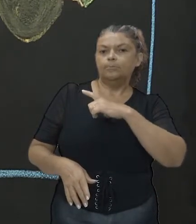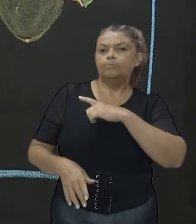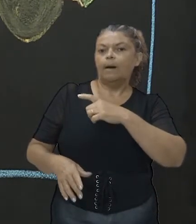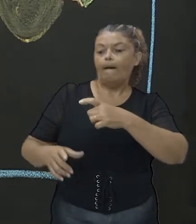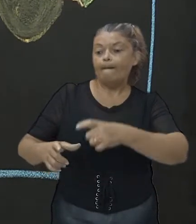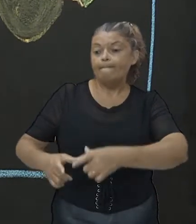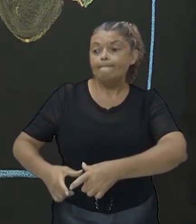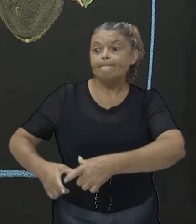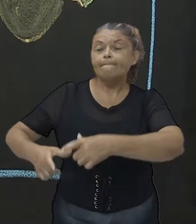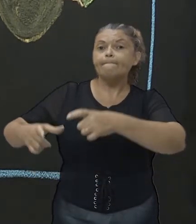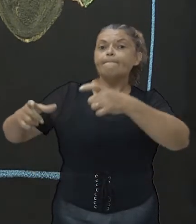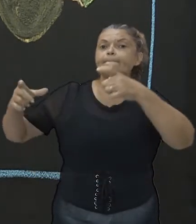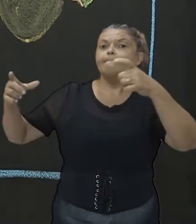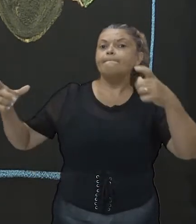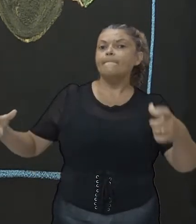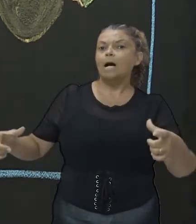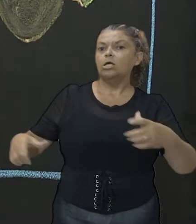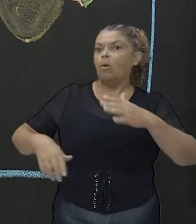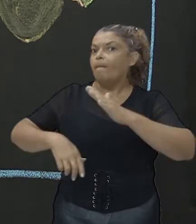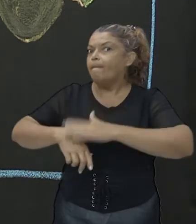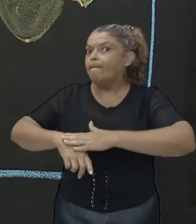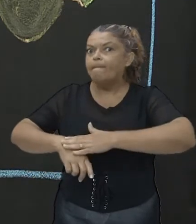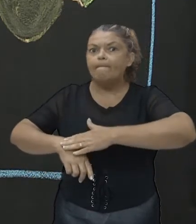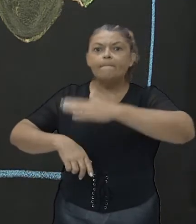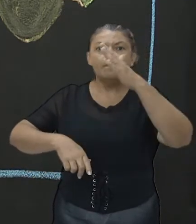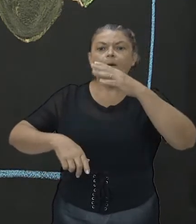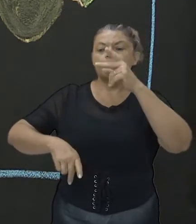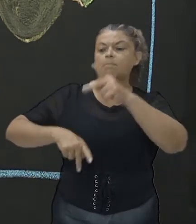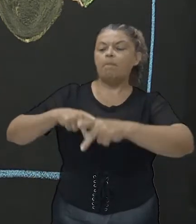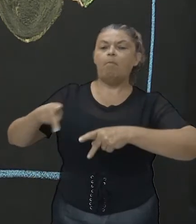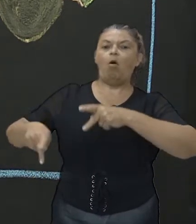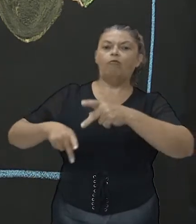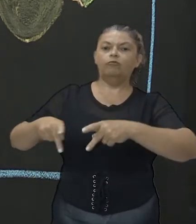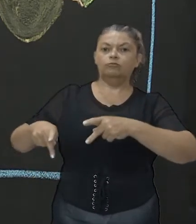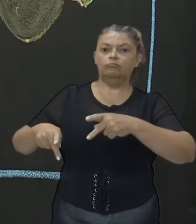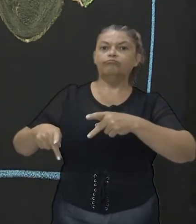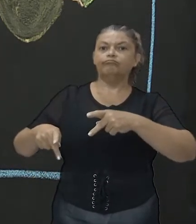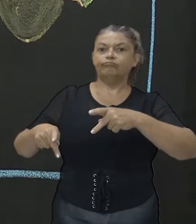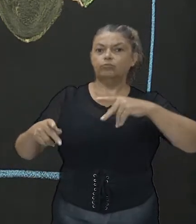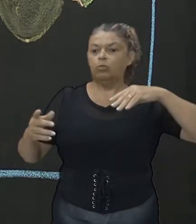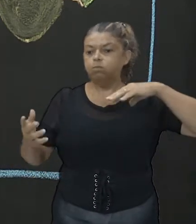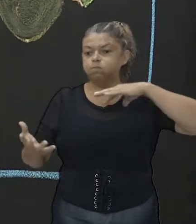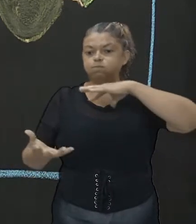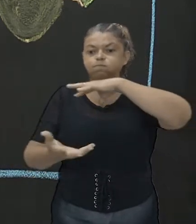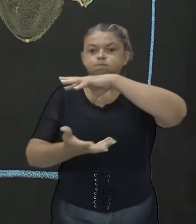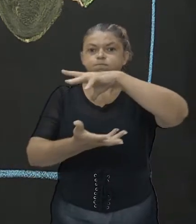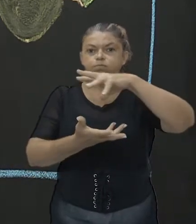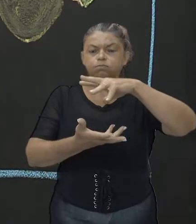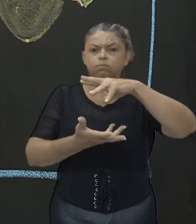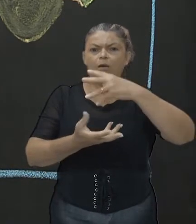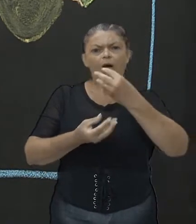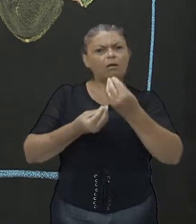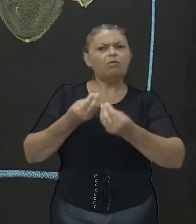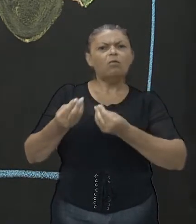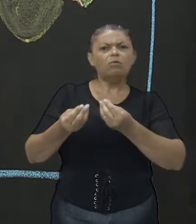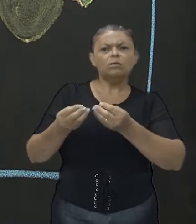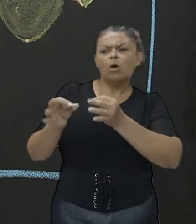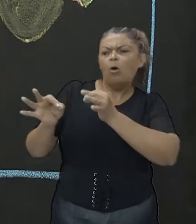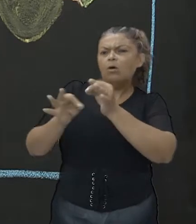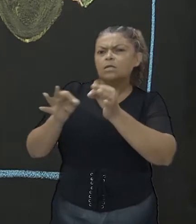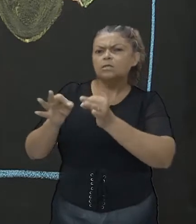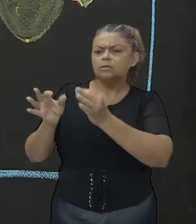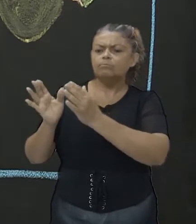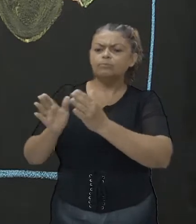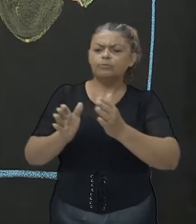maior população do planeta. Assim, nós conseguimos de fato visualizar como é que está organizada a população.